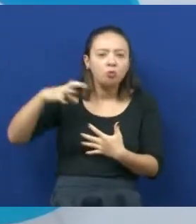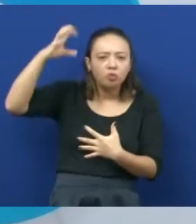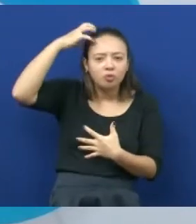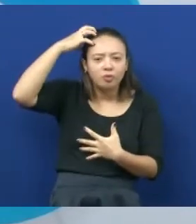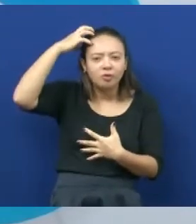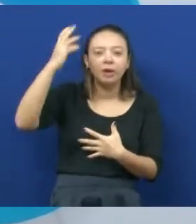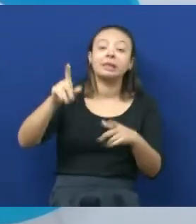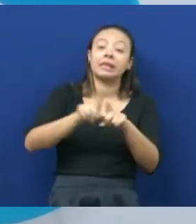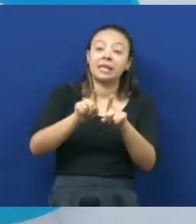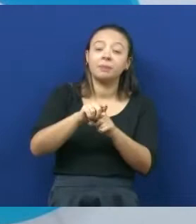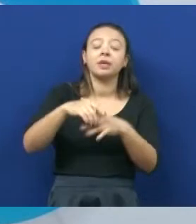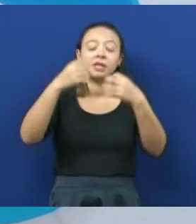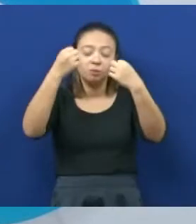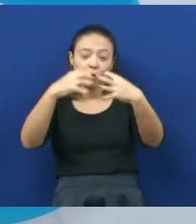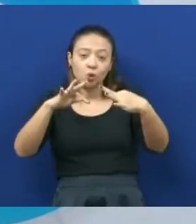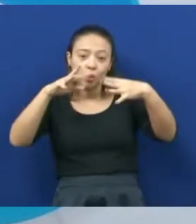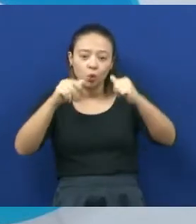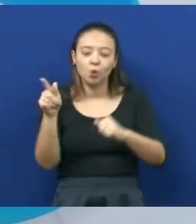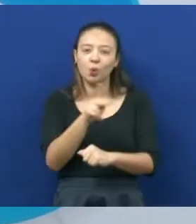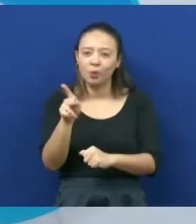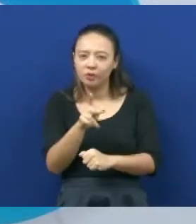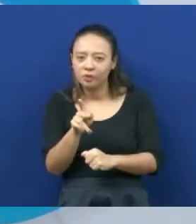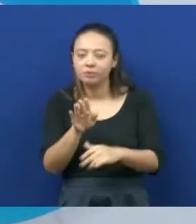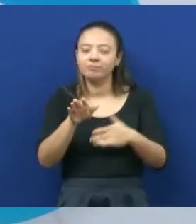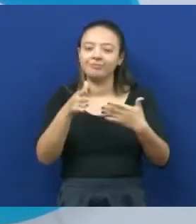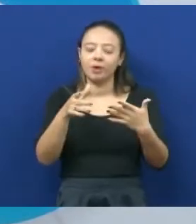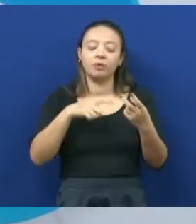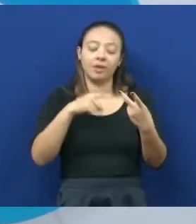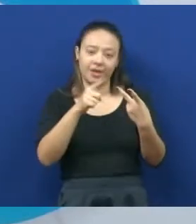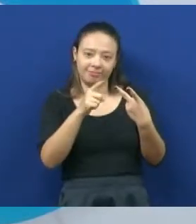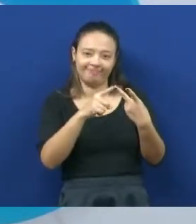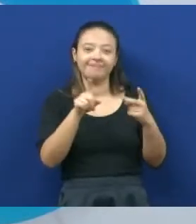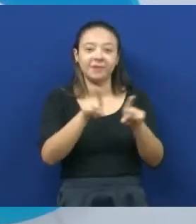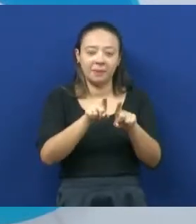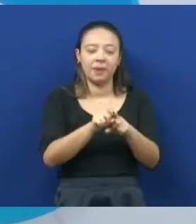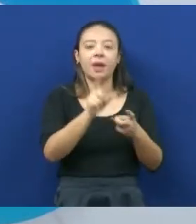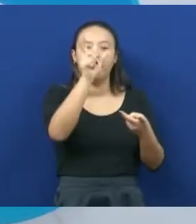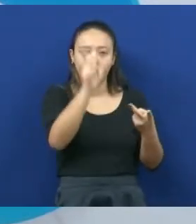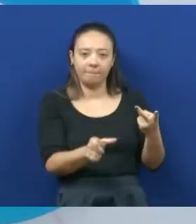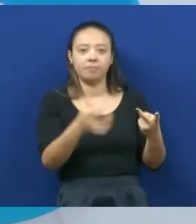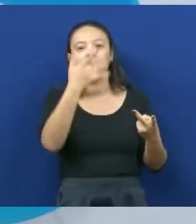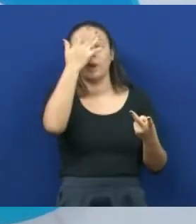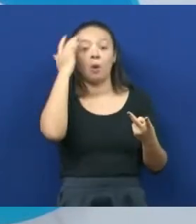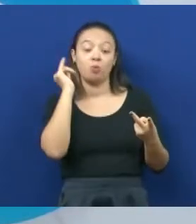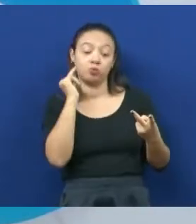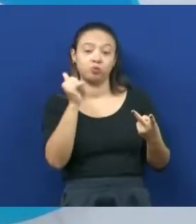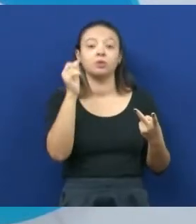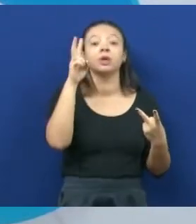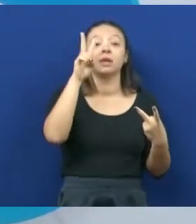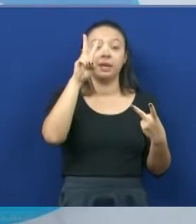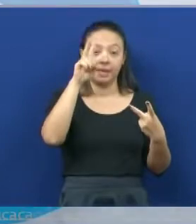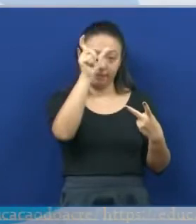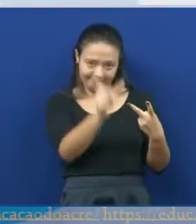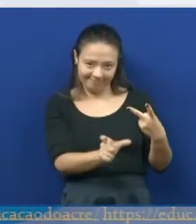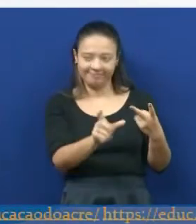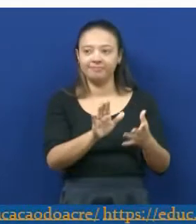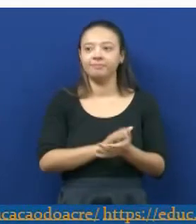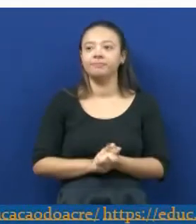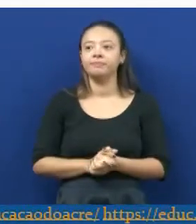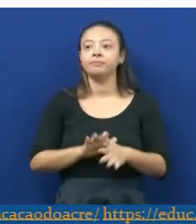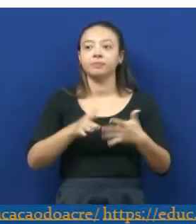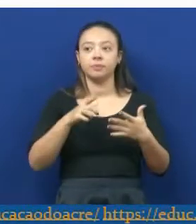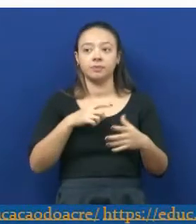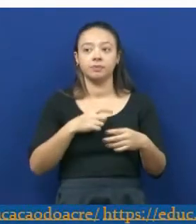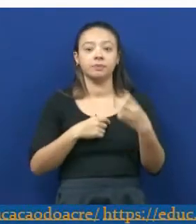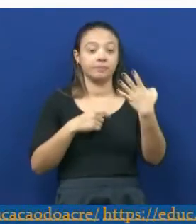de melancolia. Então aí nós vamos ter o narrador personagem intruso. Então esses são os 5 elementos que compõem uma